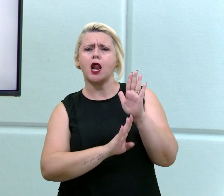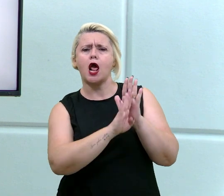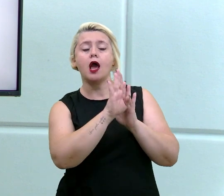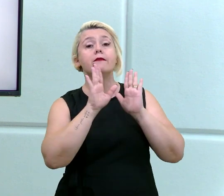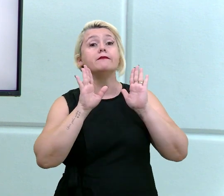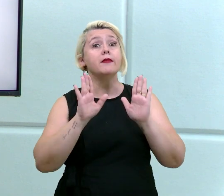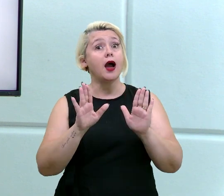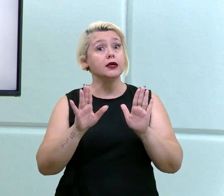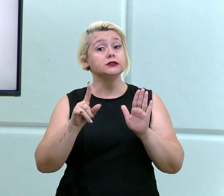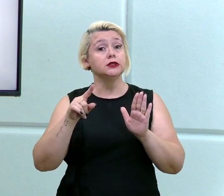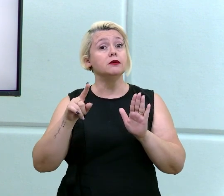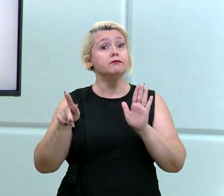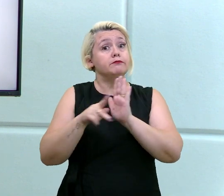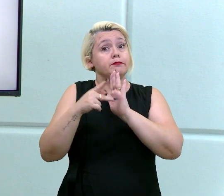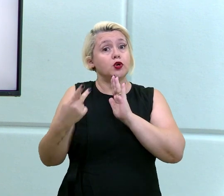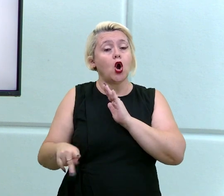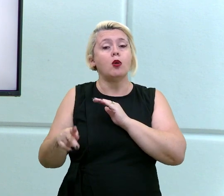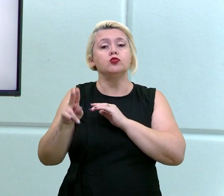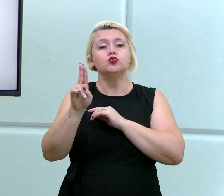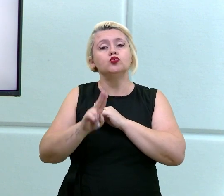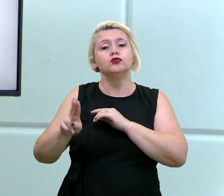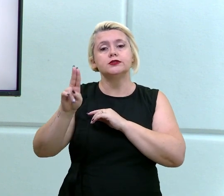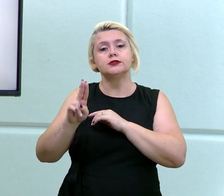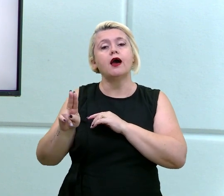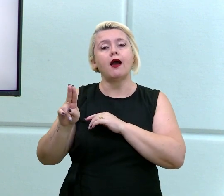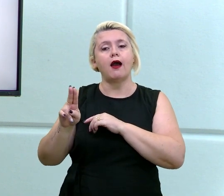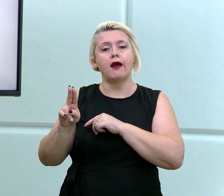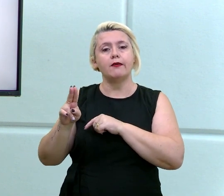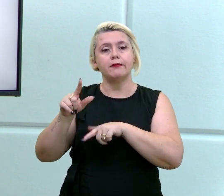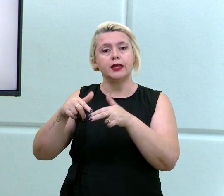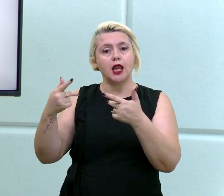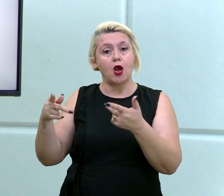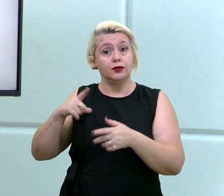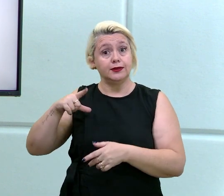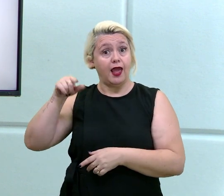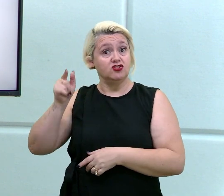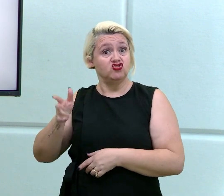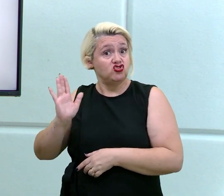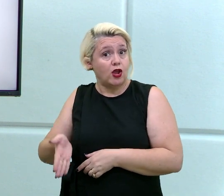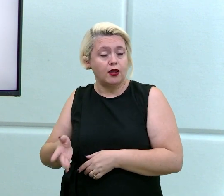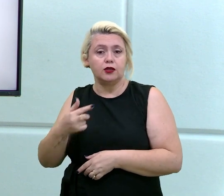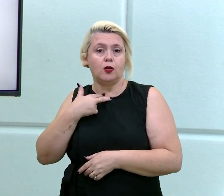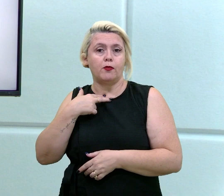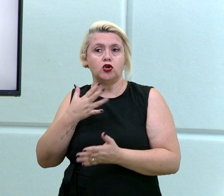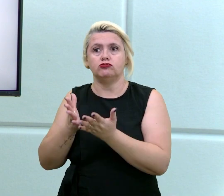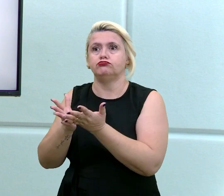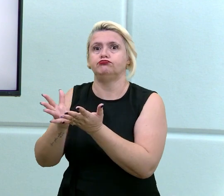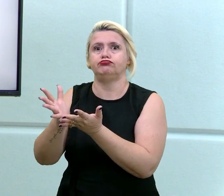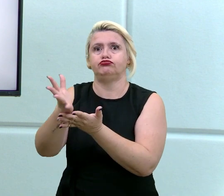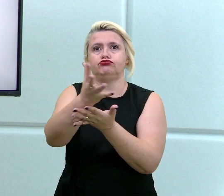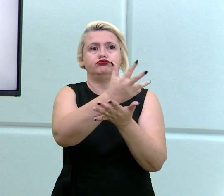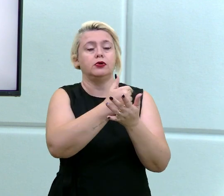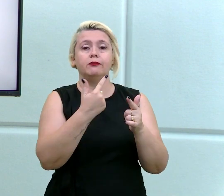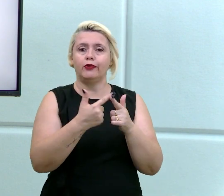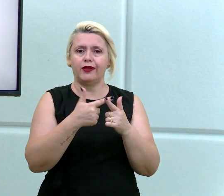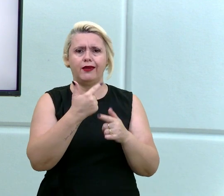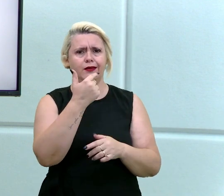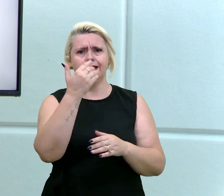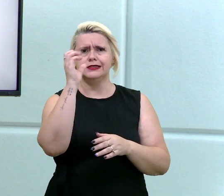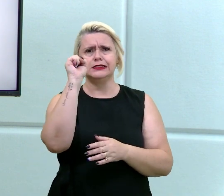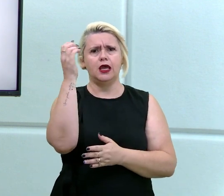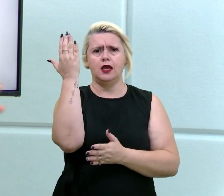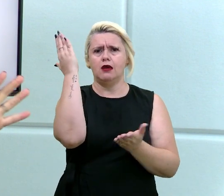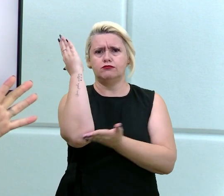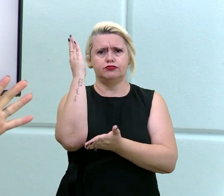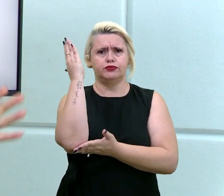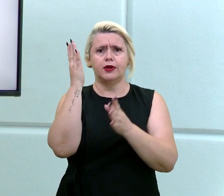recursos que nós já temos, sem comprometer mais nada. Por quê, gente? Porque nós sabemos que esses recursos, eles são finitos. Então,